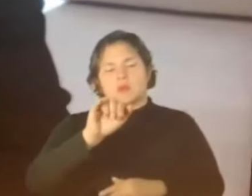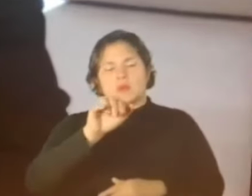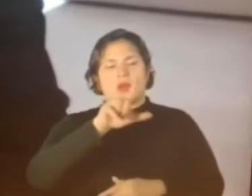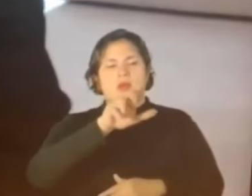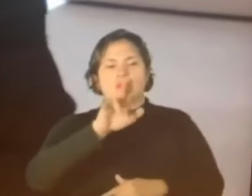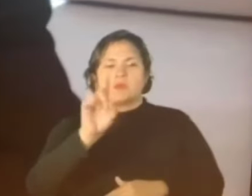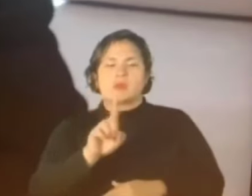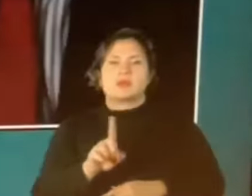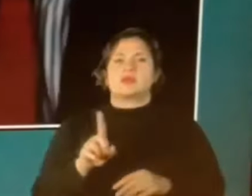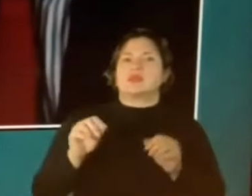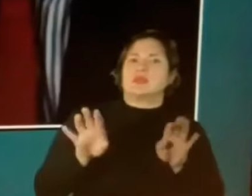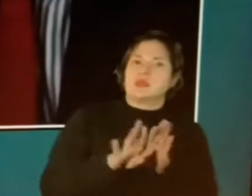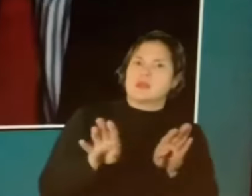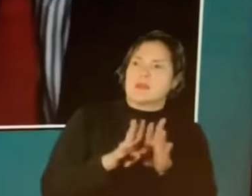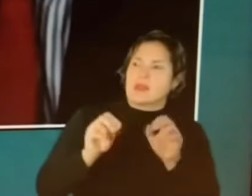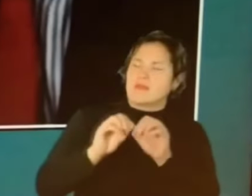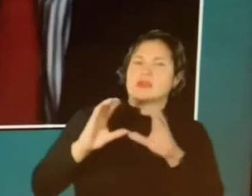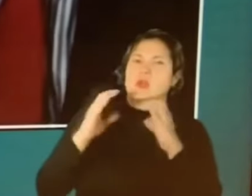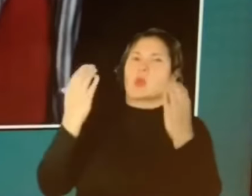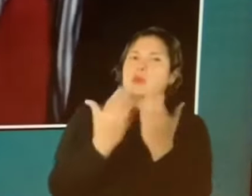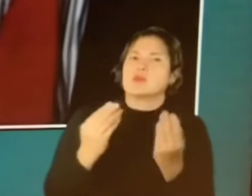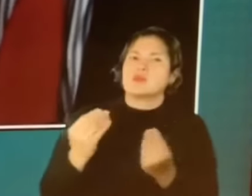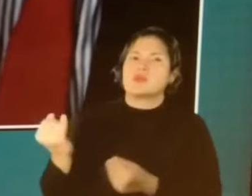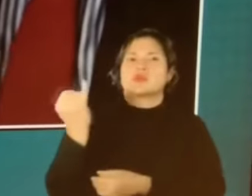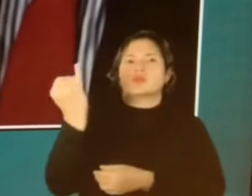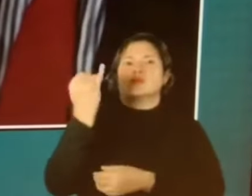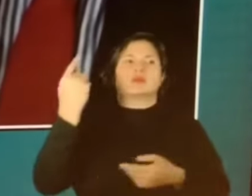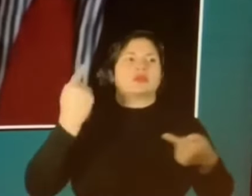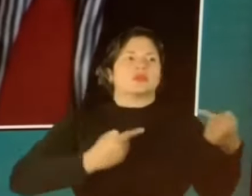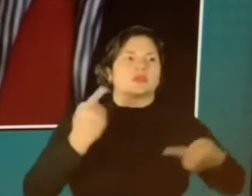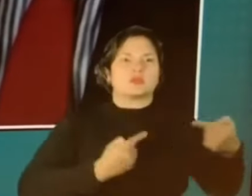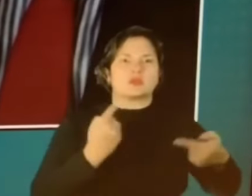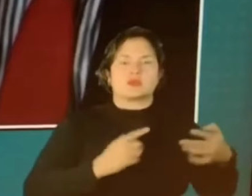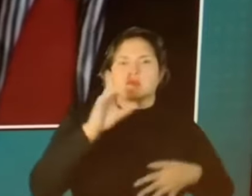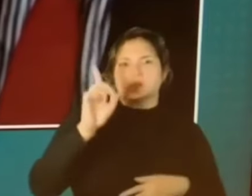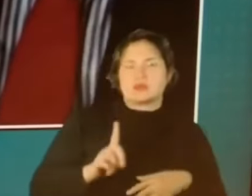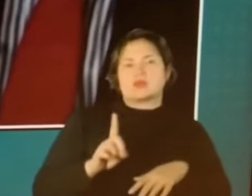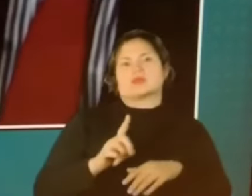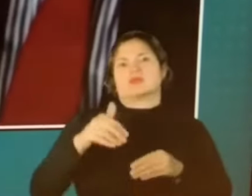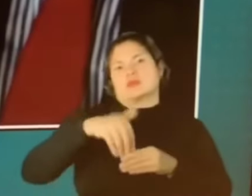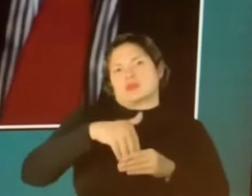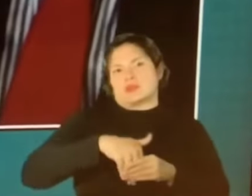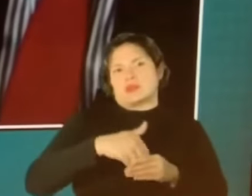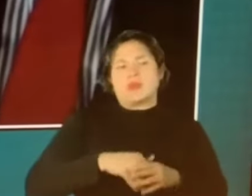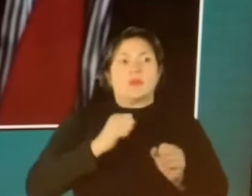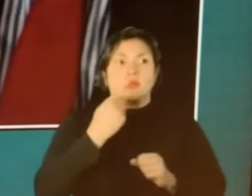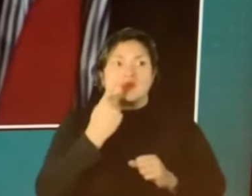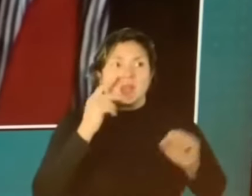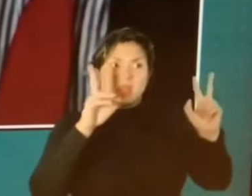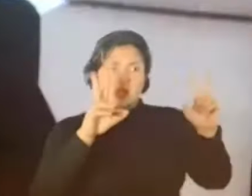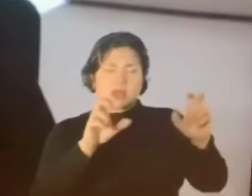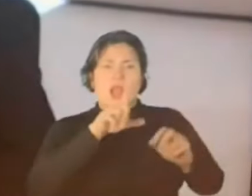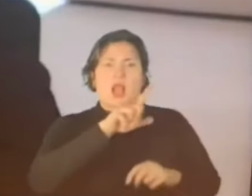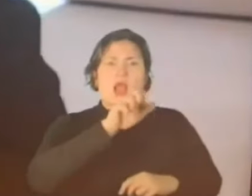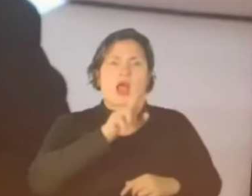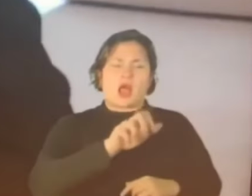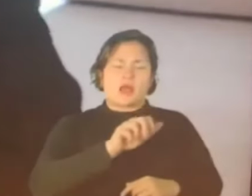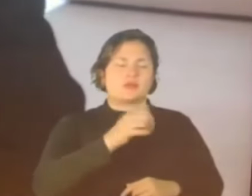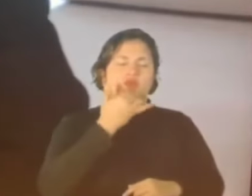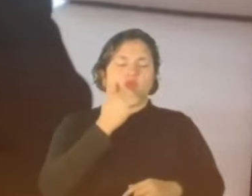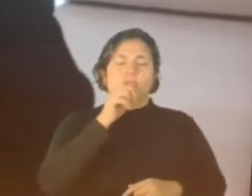Congresso, muito importante para as discussões de direito eleitoral. O tema do lawfare, ele vai além até